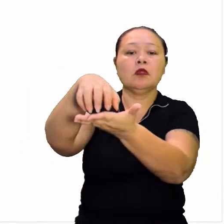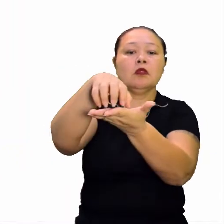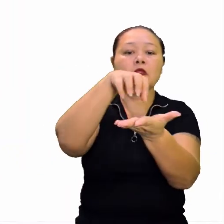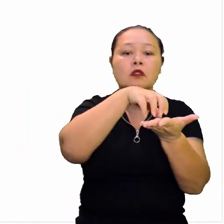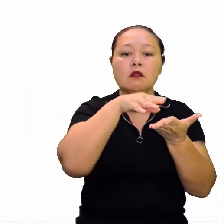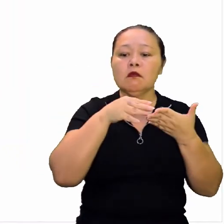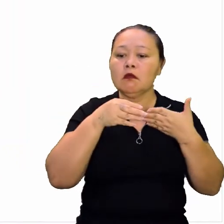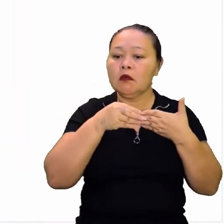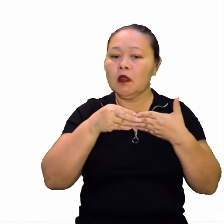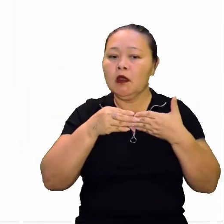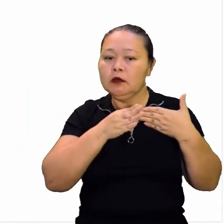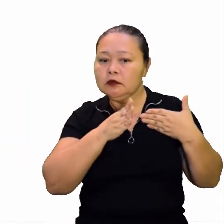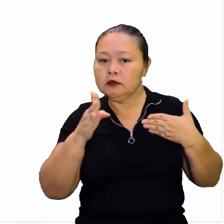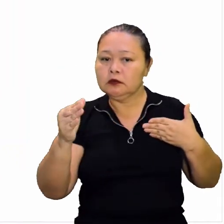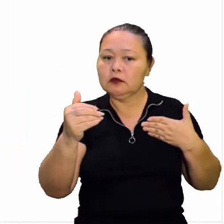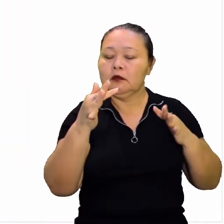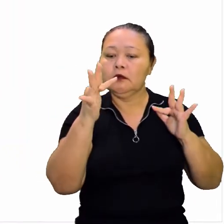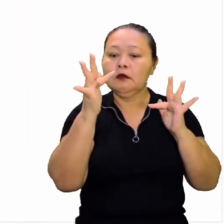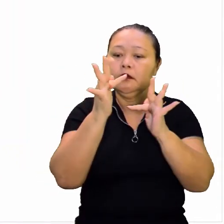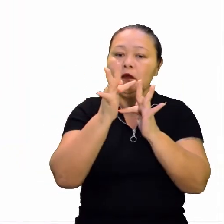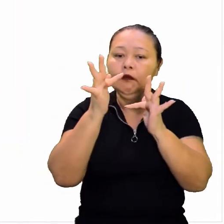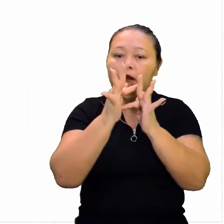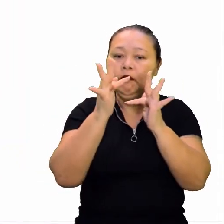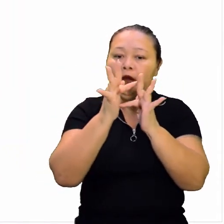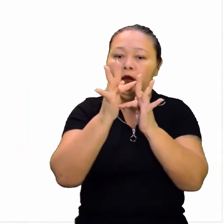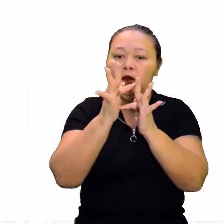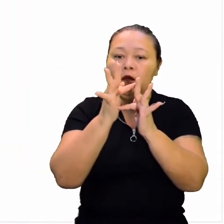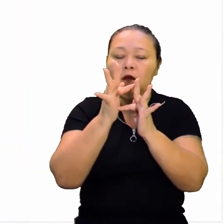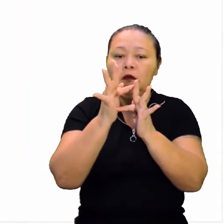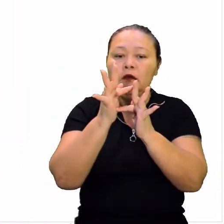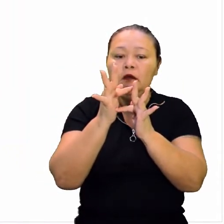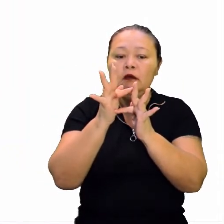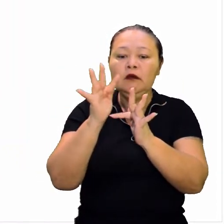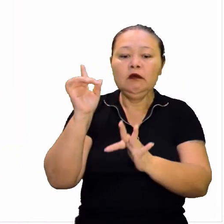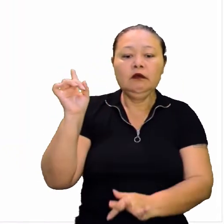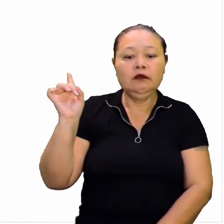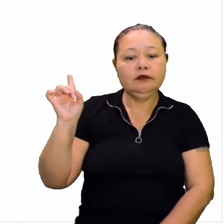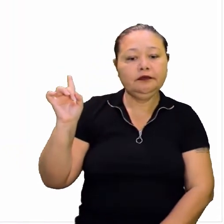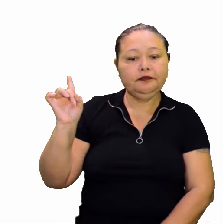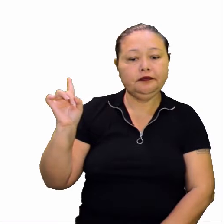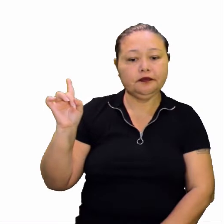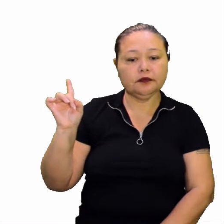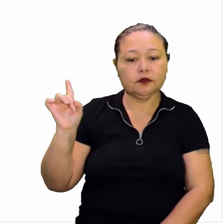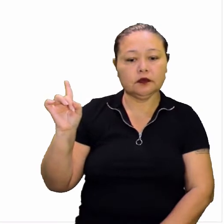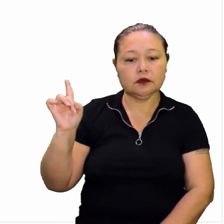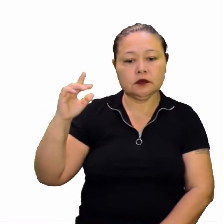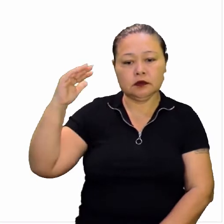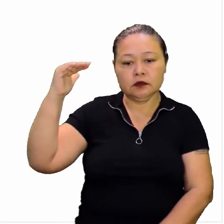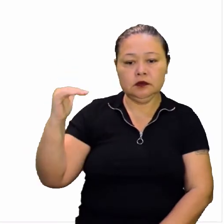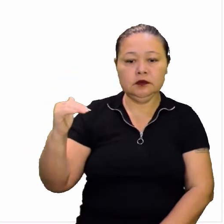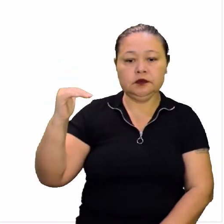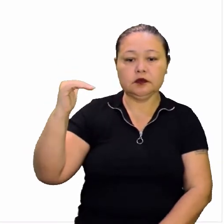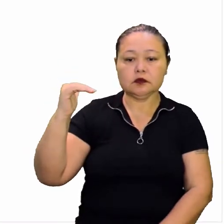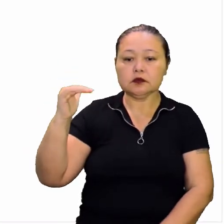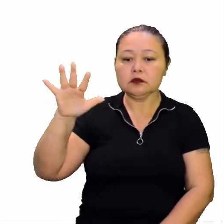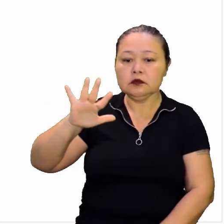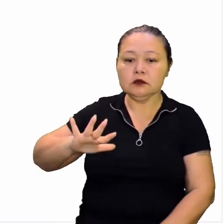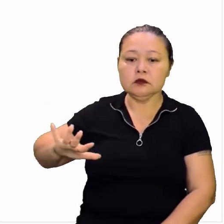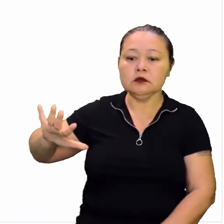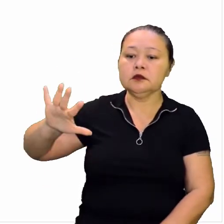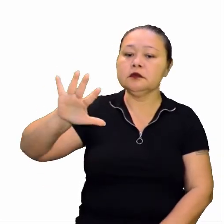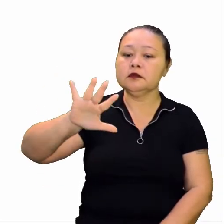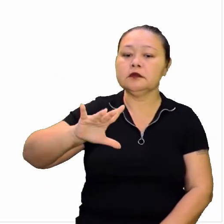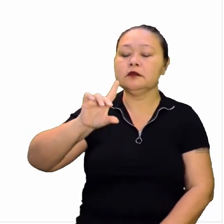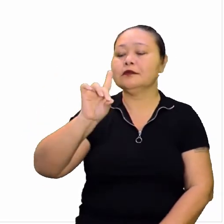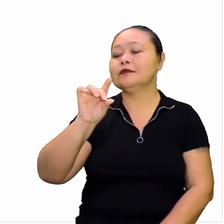rotas comerciais fenícias. Eles estão aqui, ó. Cara, é por isso que essa região de